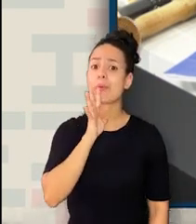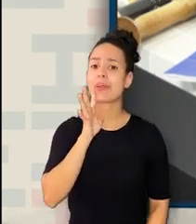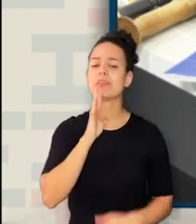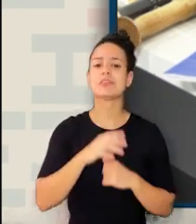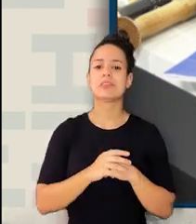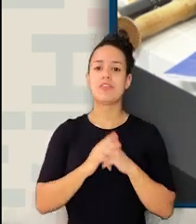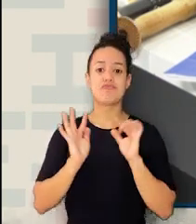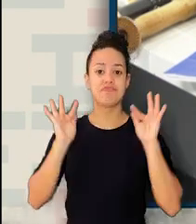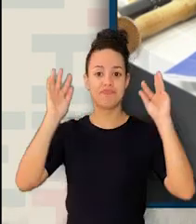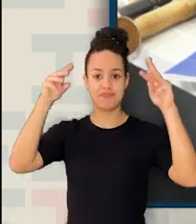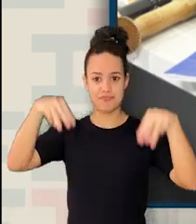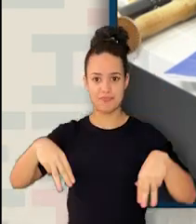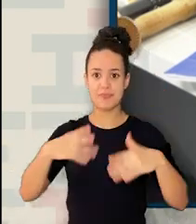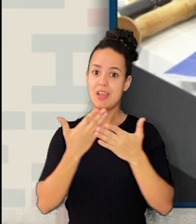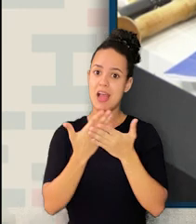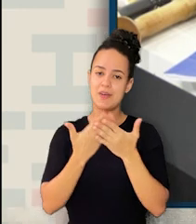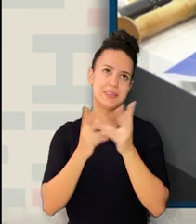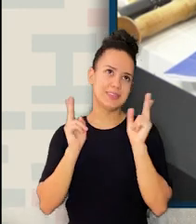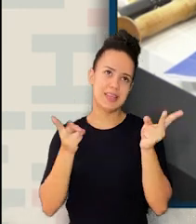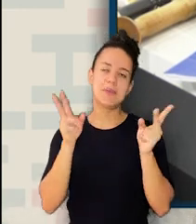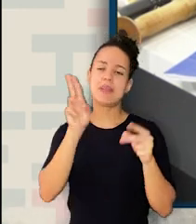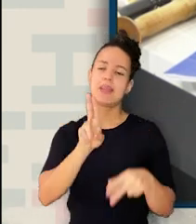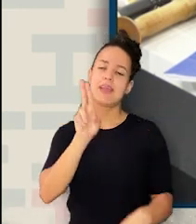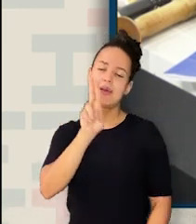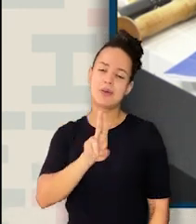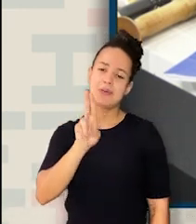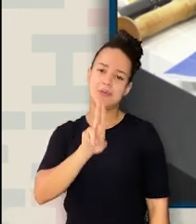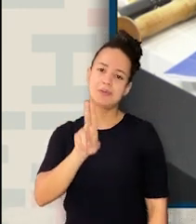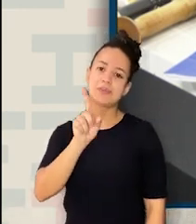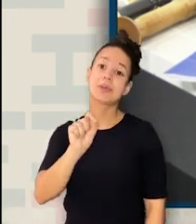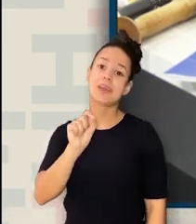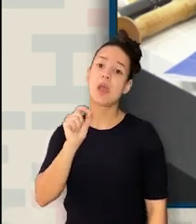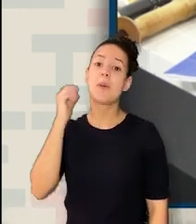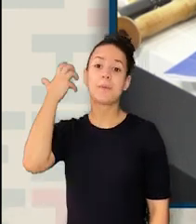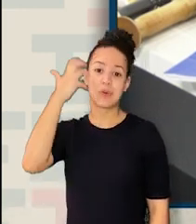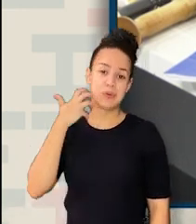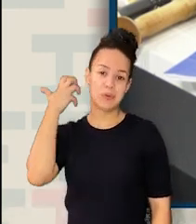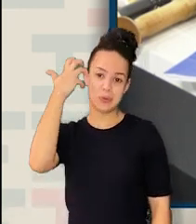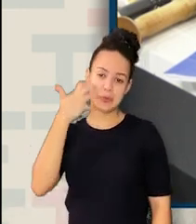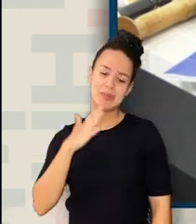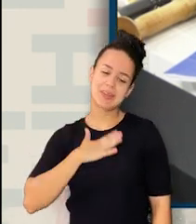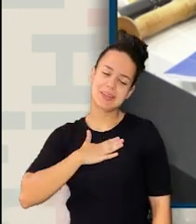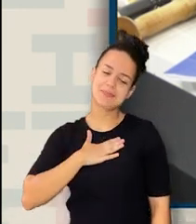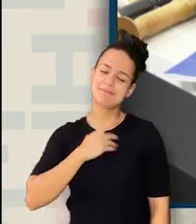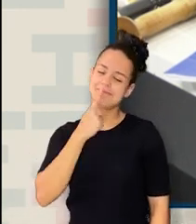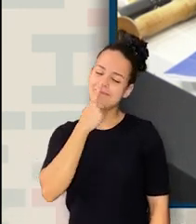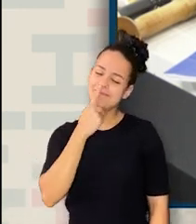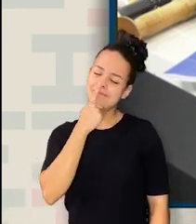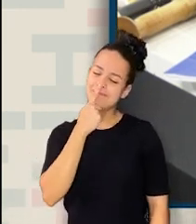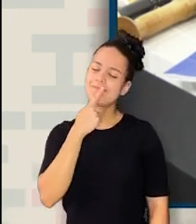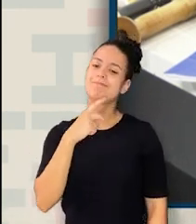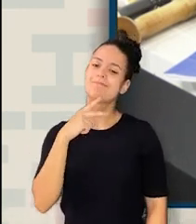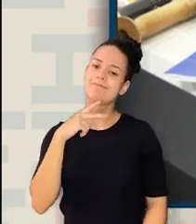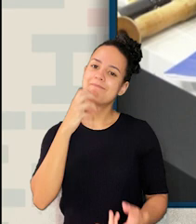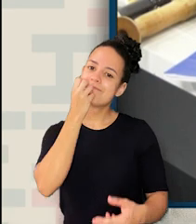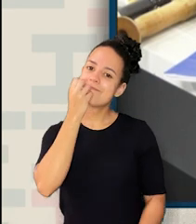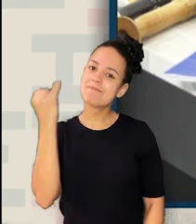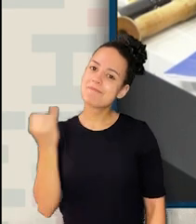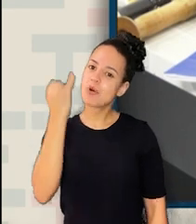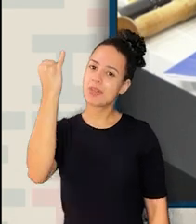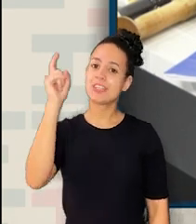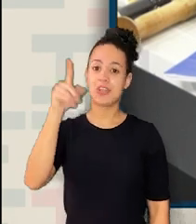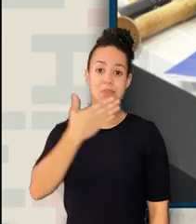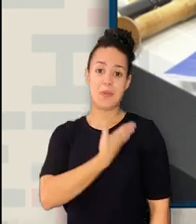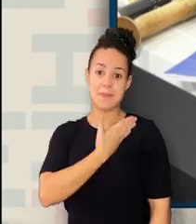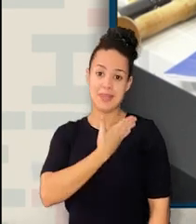vou terminar, como sempre, tocando uma música que tem um significado bem afetivo para mim, de um grande